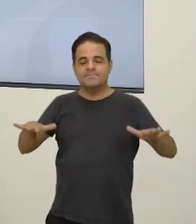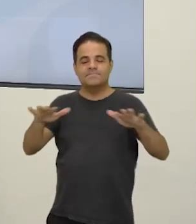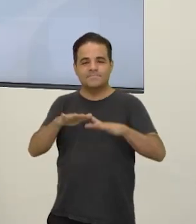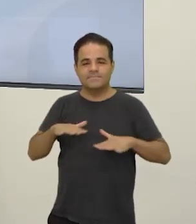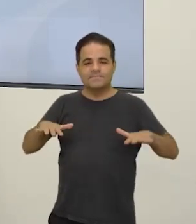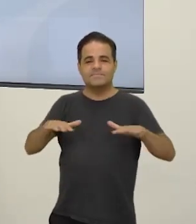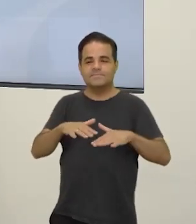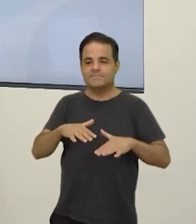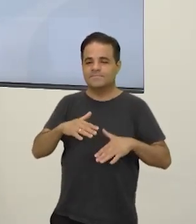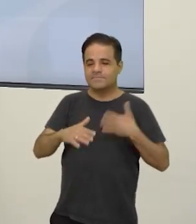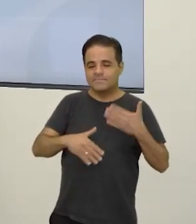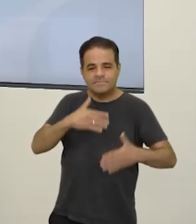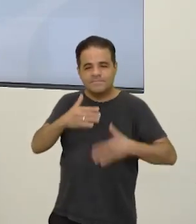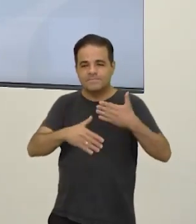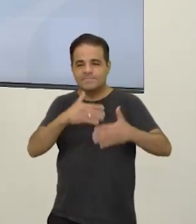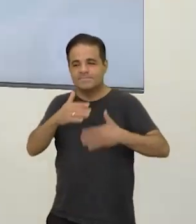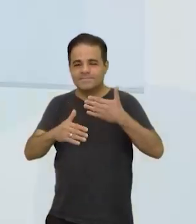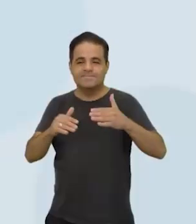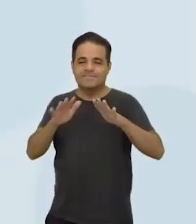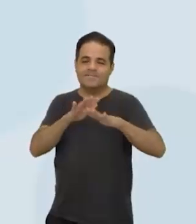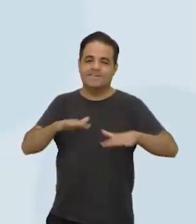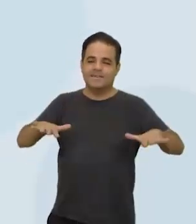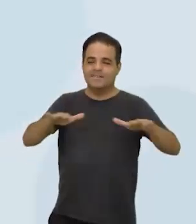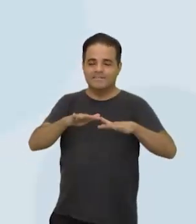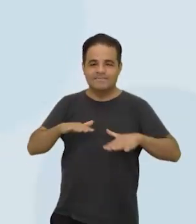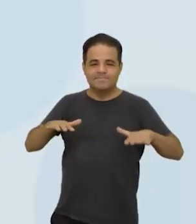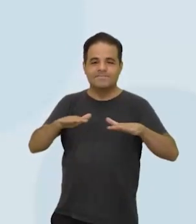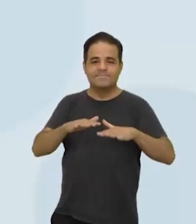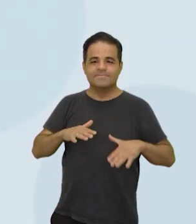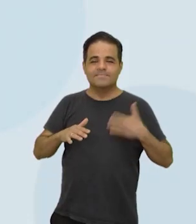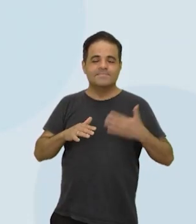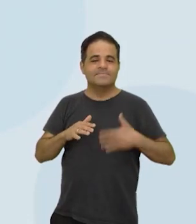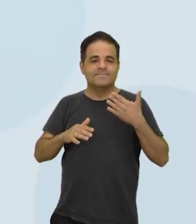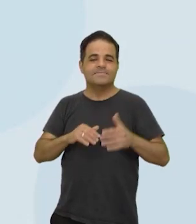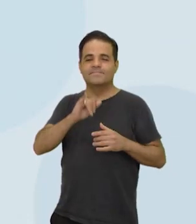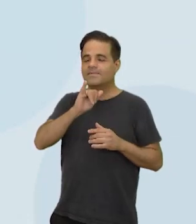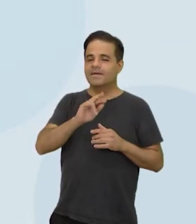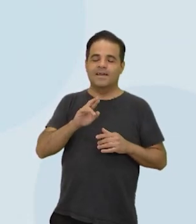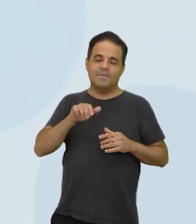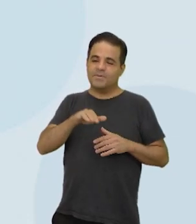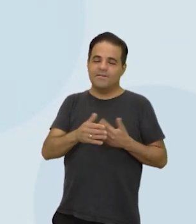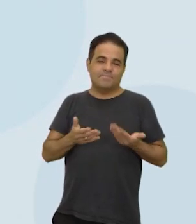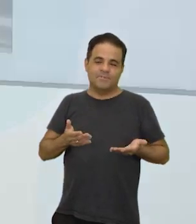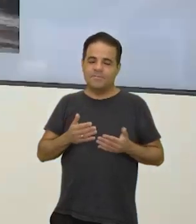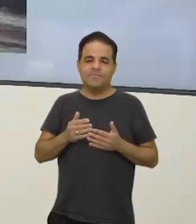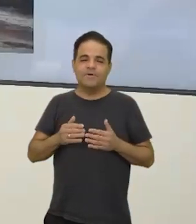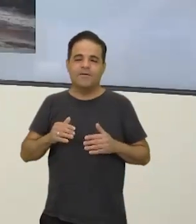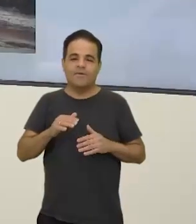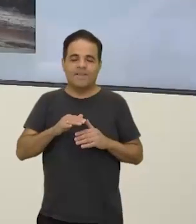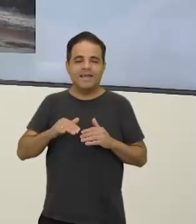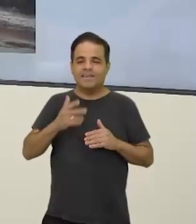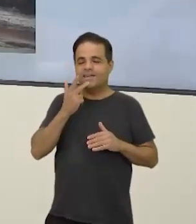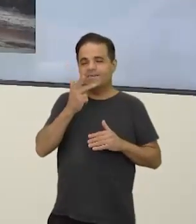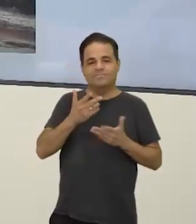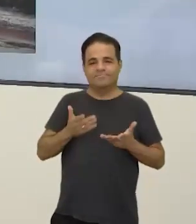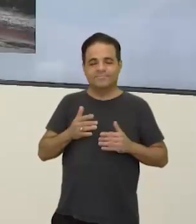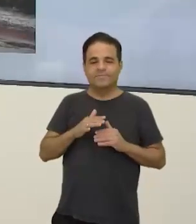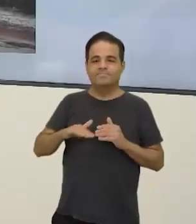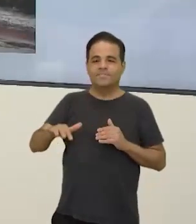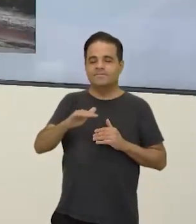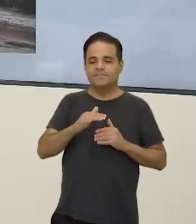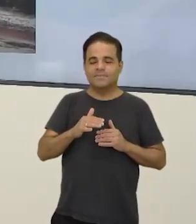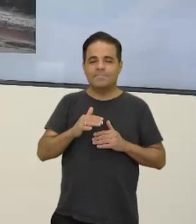Então, vamos lá então. Olha só este quadro aqui, vamos nos posicionar. Neste quadro, nós temos aqui uma